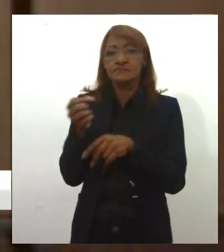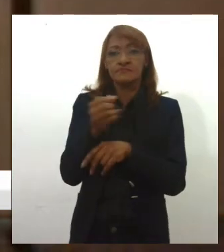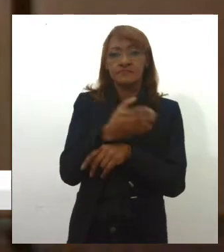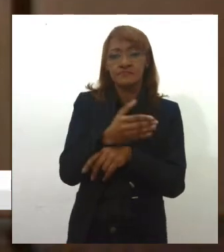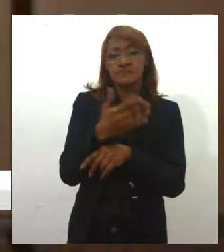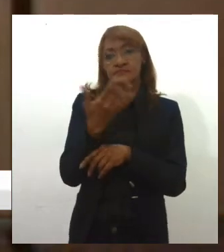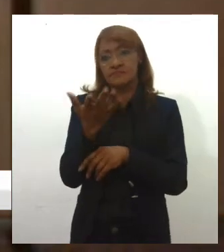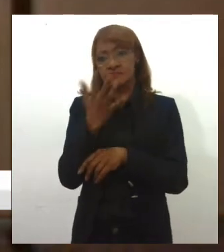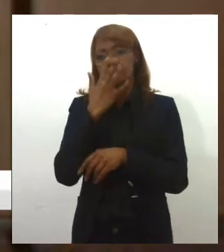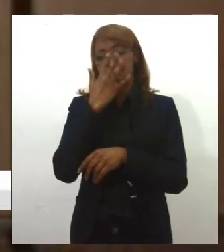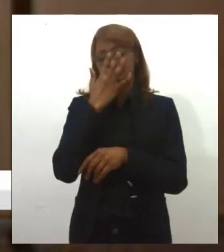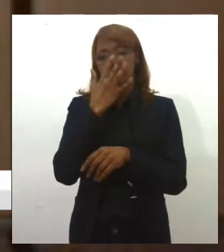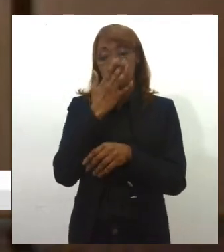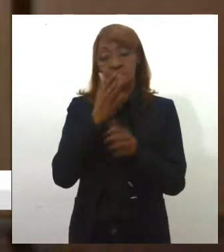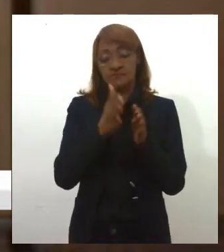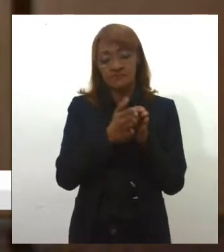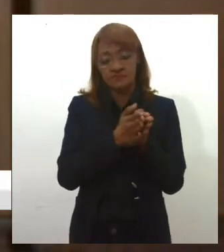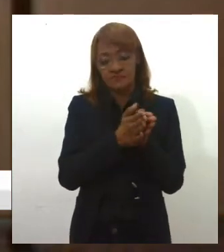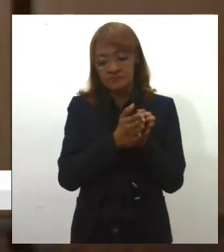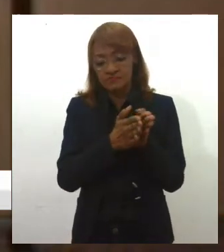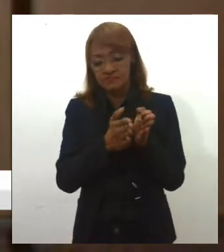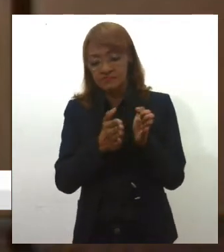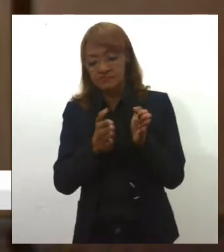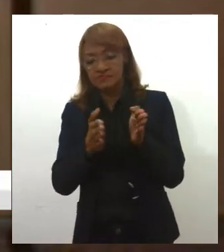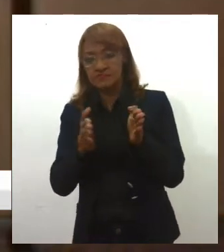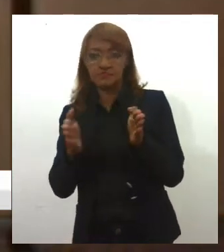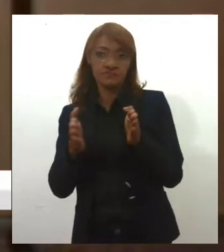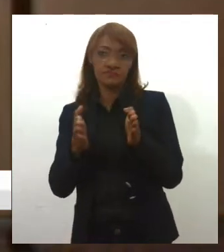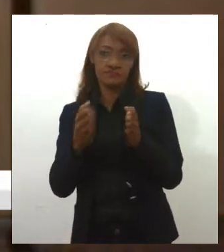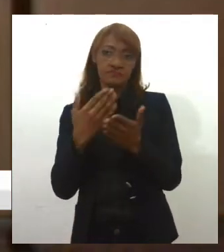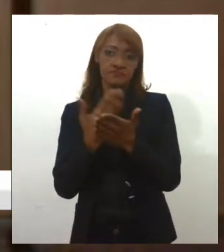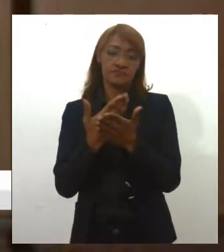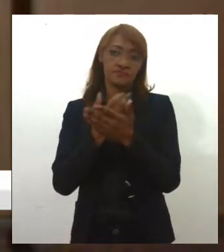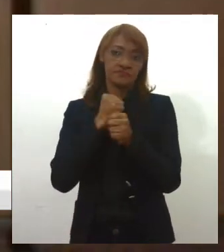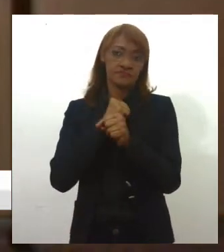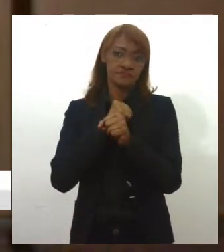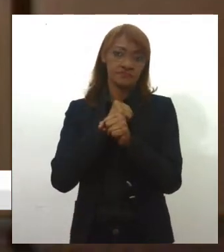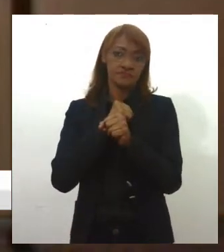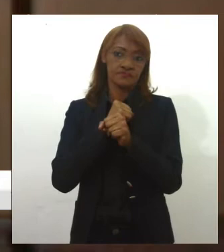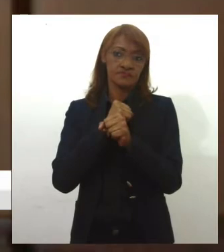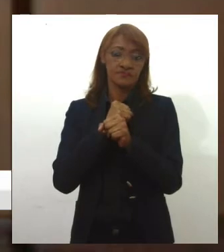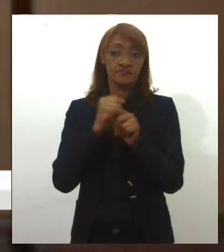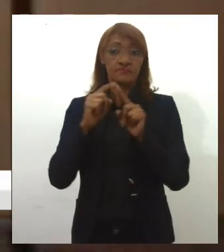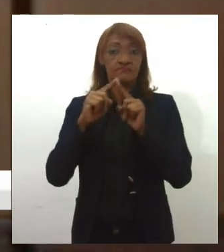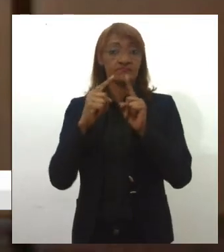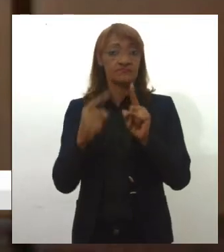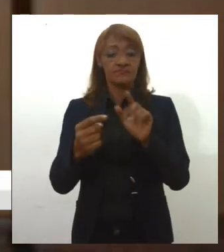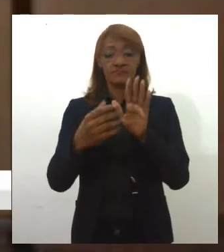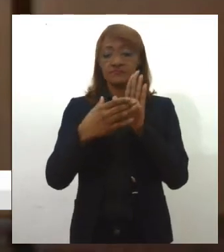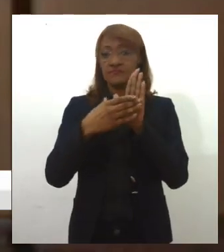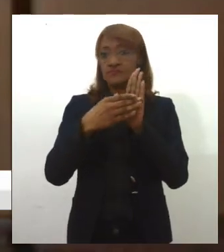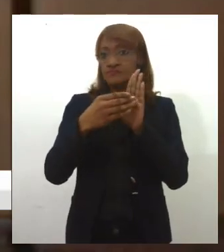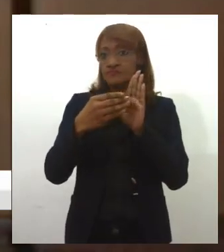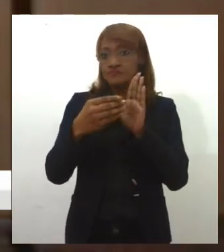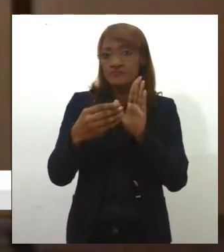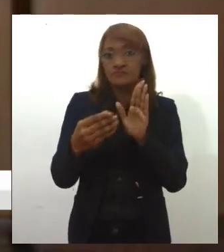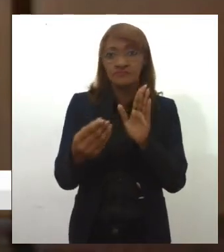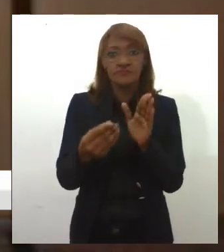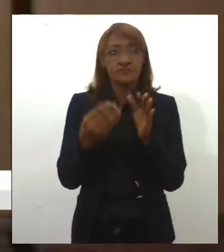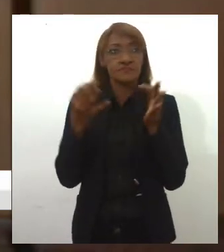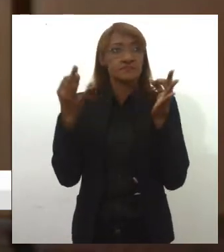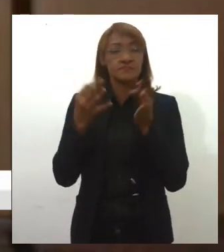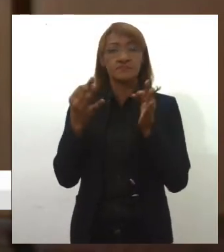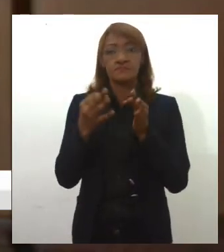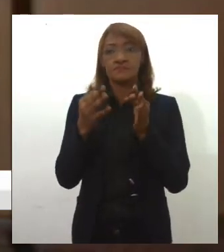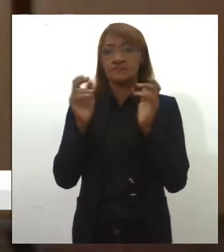enfim, durante aquele percurso, durante aquele ano. Mas não existe um modelo convencionado que se diga assim,